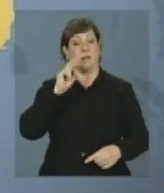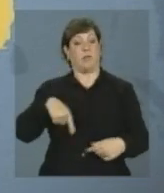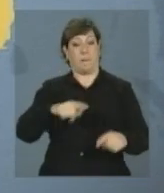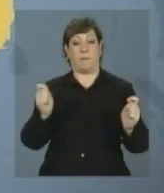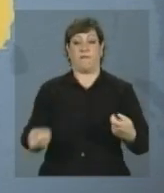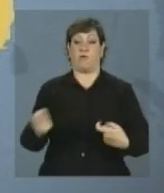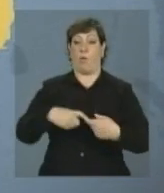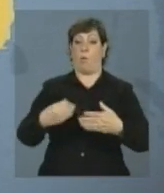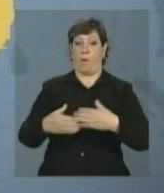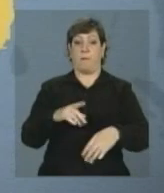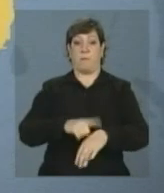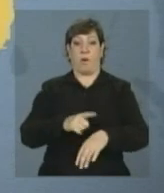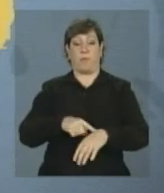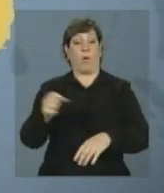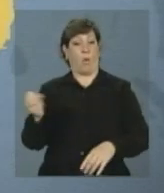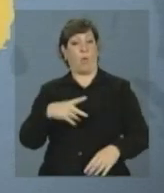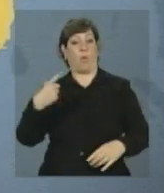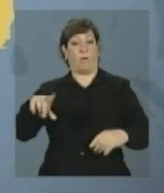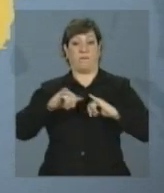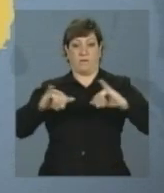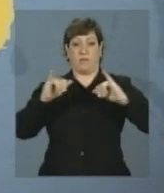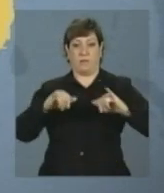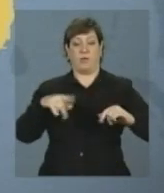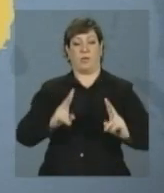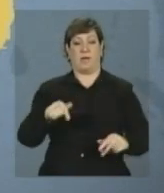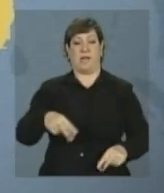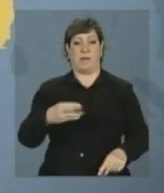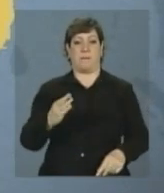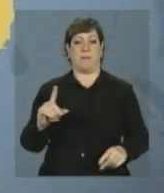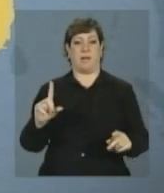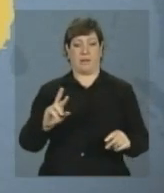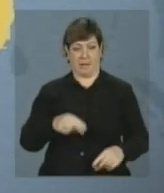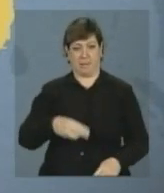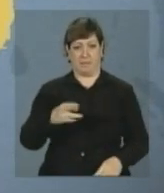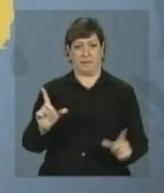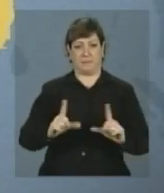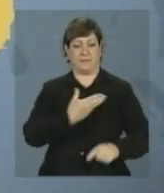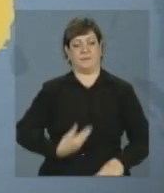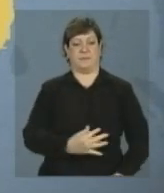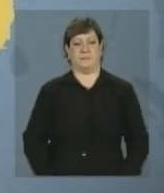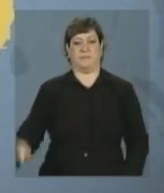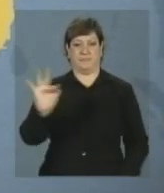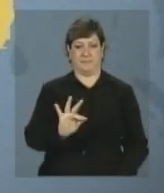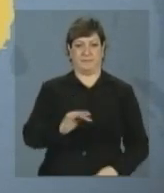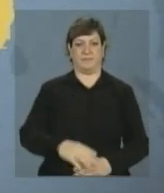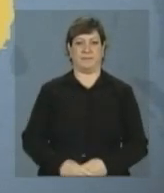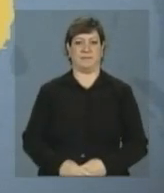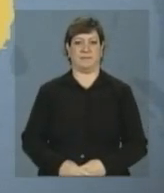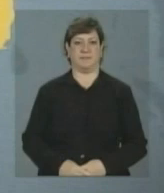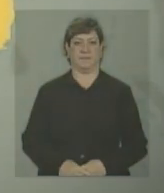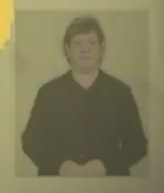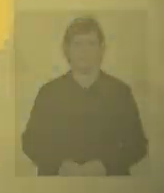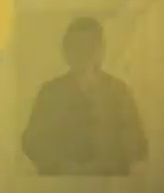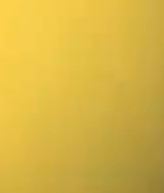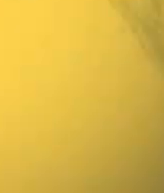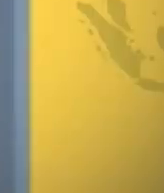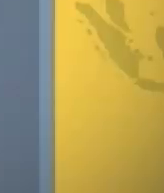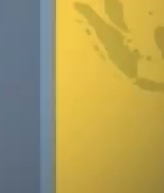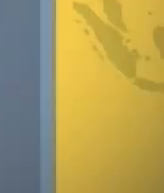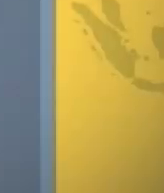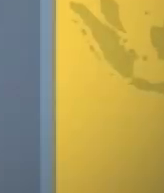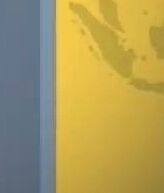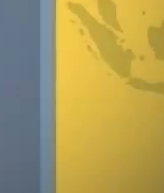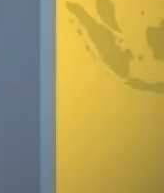podemos voltar a qualquer momento com outras informações. Continue com a gente, NBR, a TV do Governo Federal.